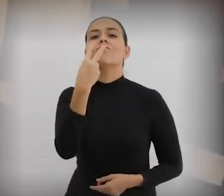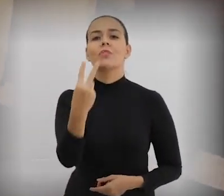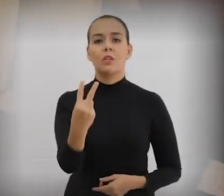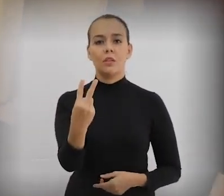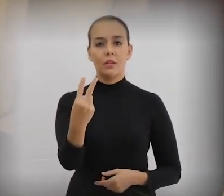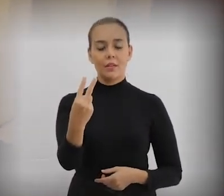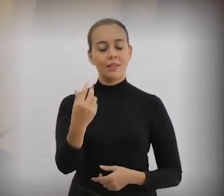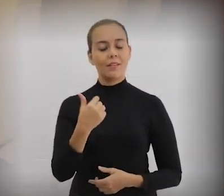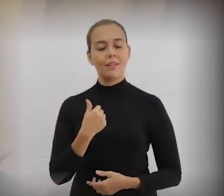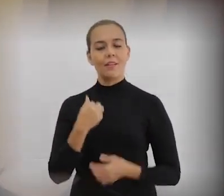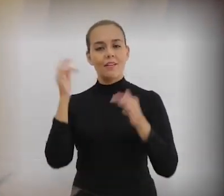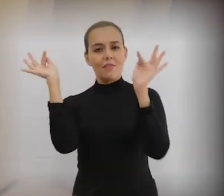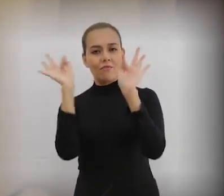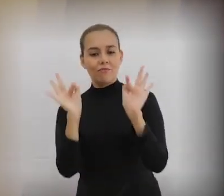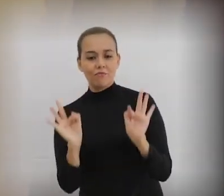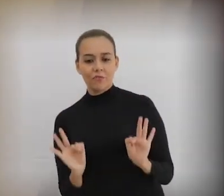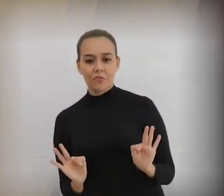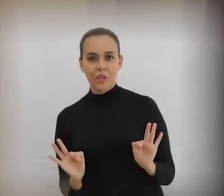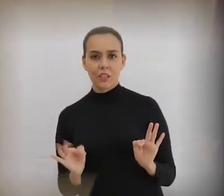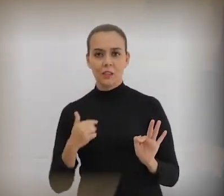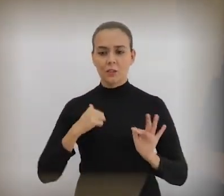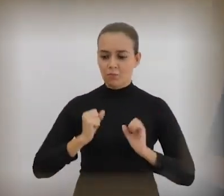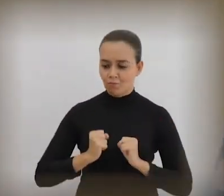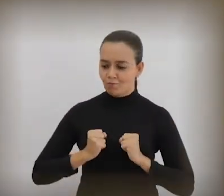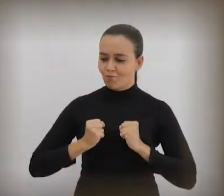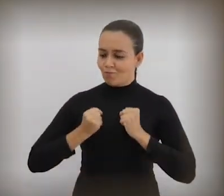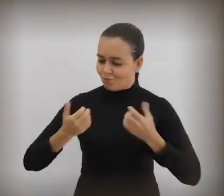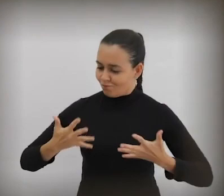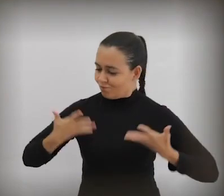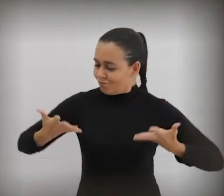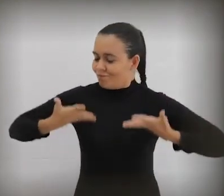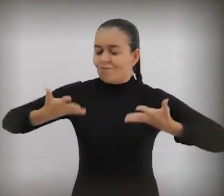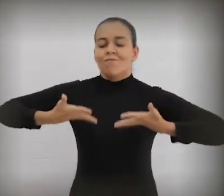feliz no vão, no tris, é força que me embala.